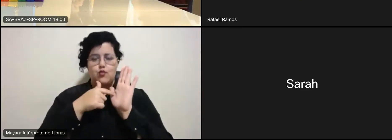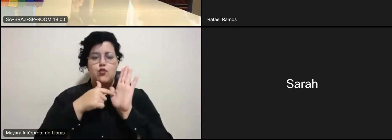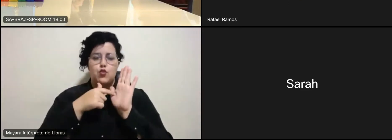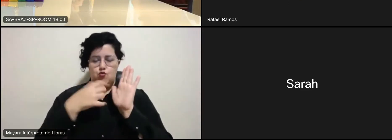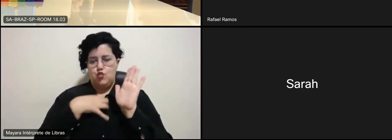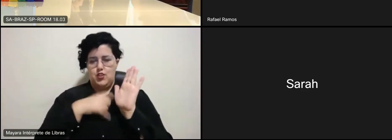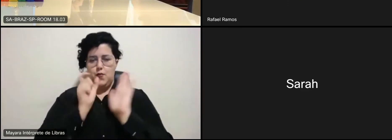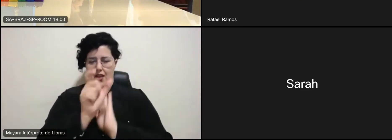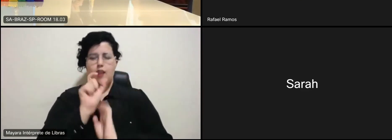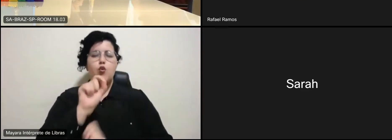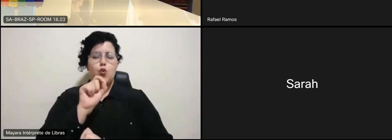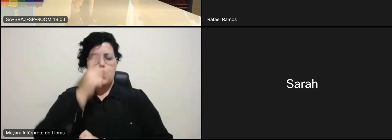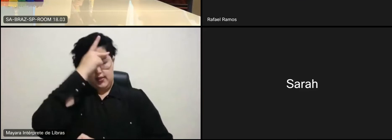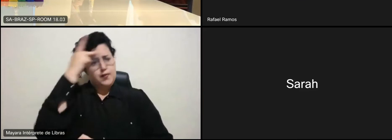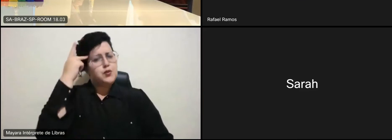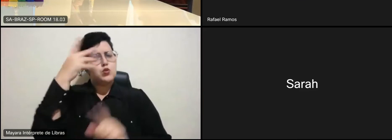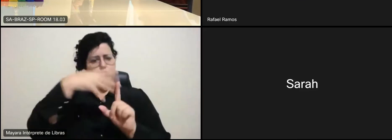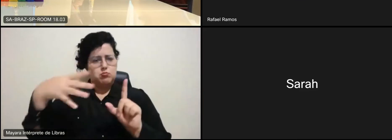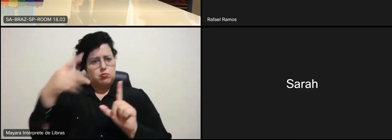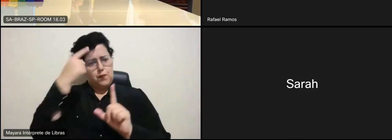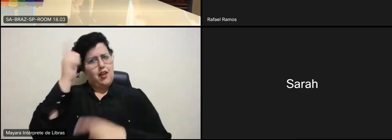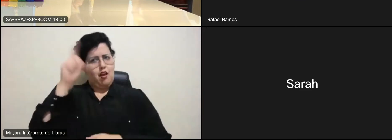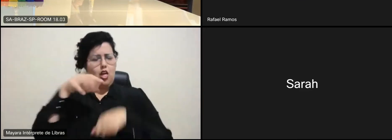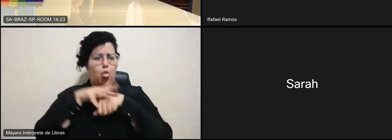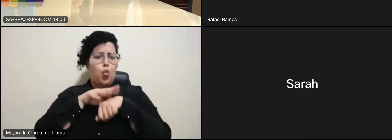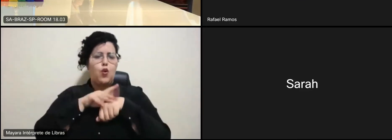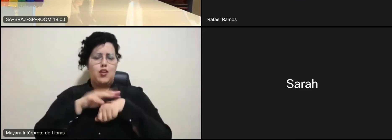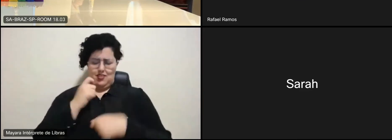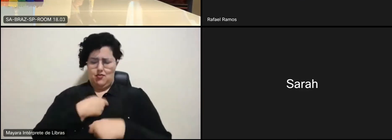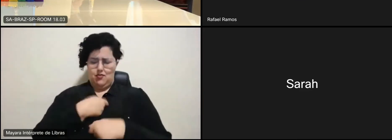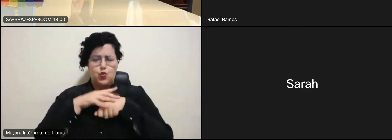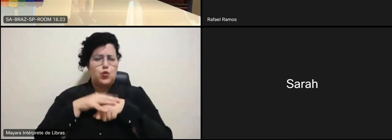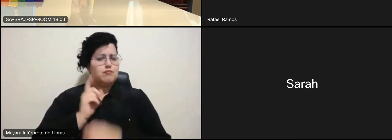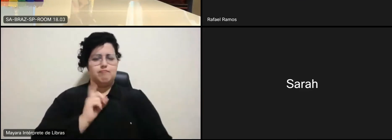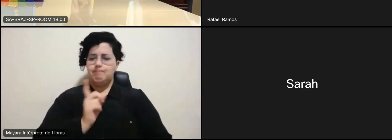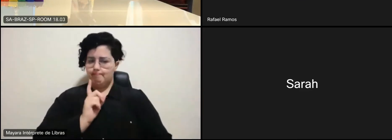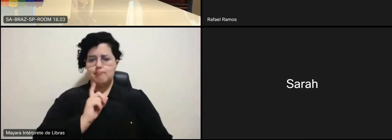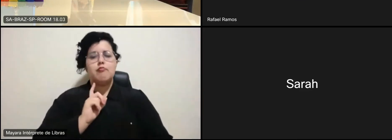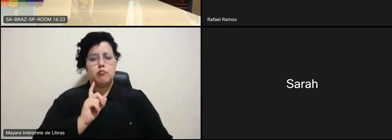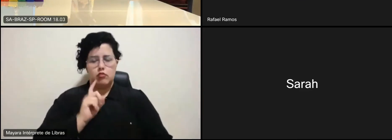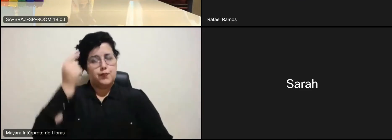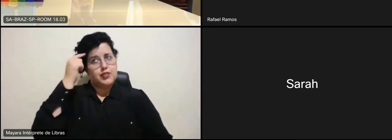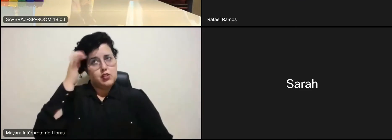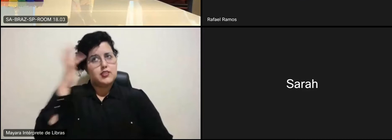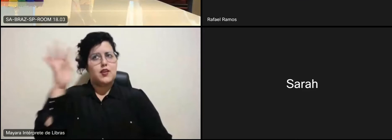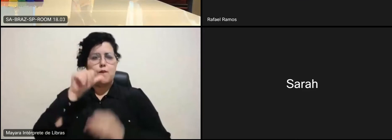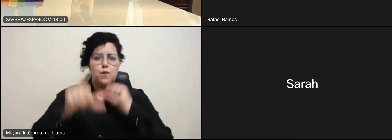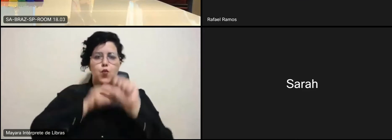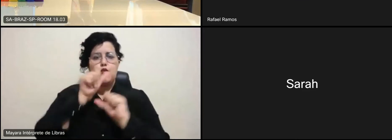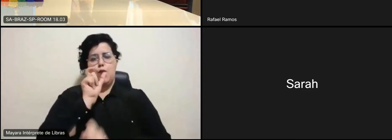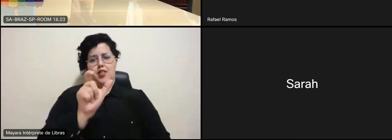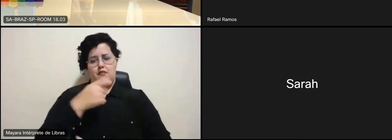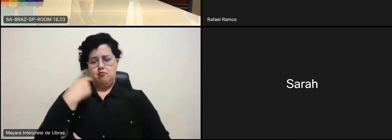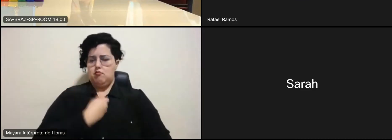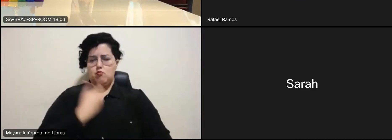a homossexualidade como doença. Então, na verdade, parando para pensar aqui, quando a gente vê